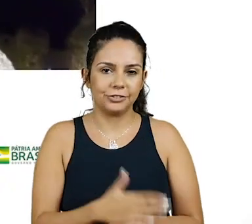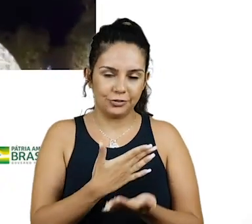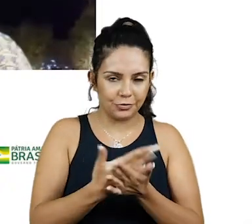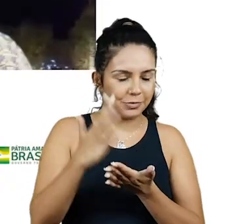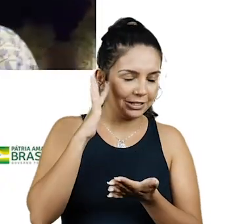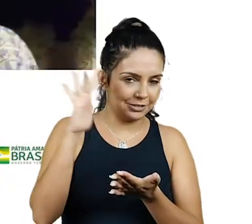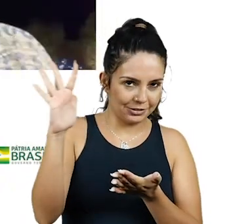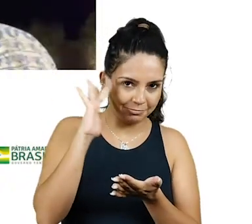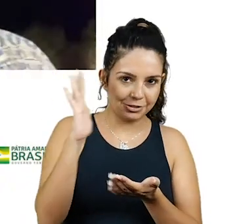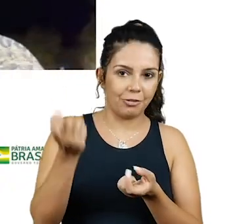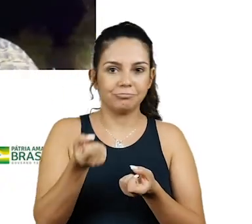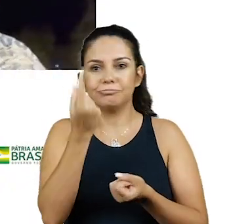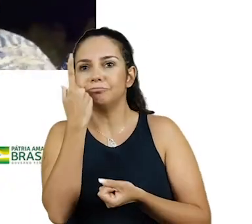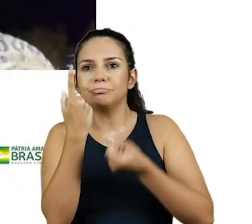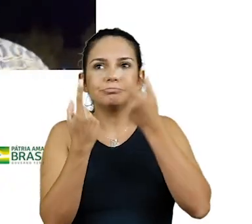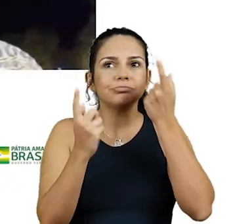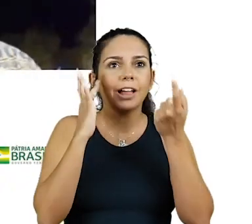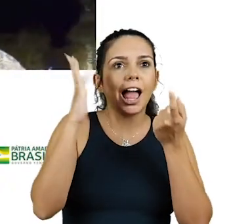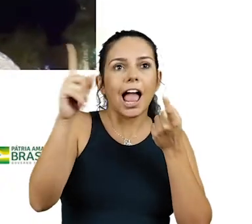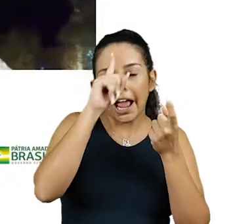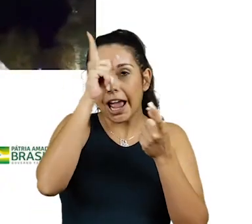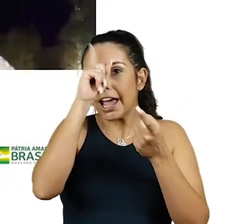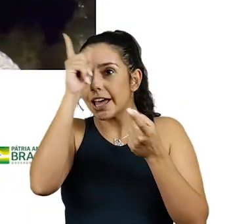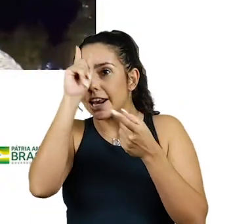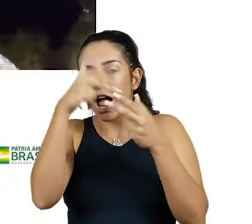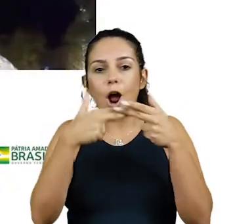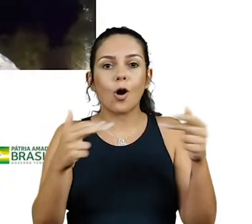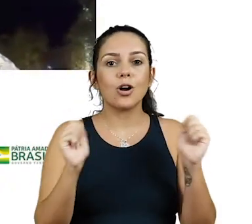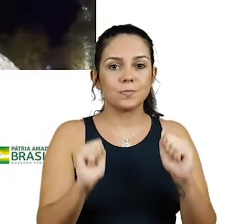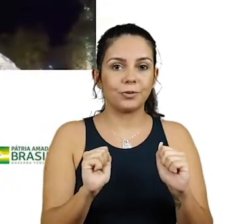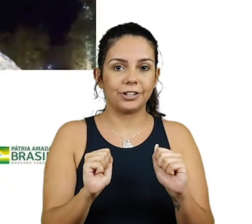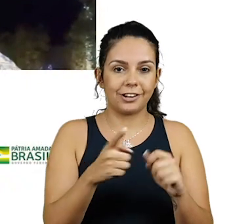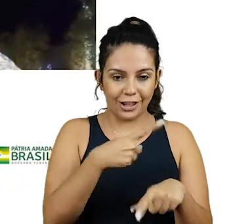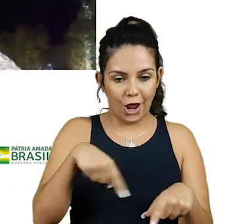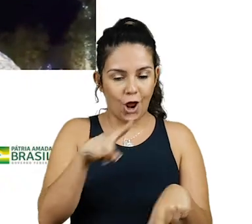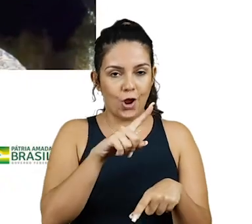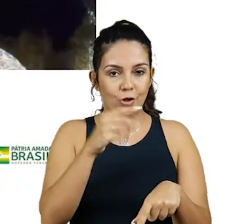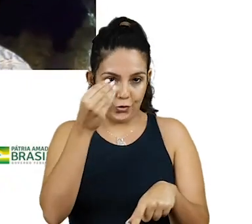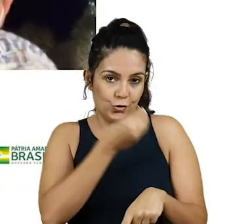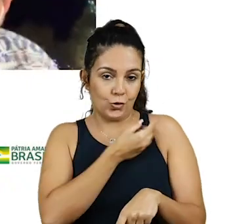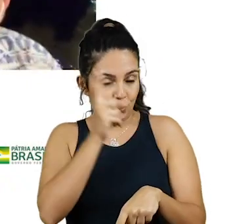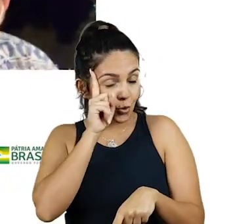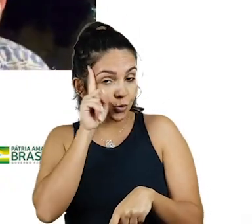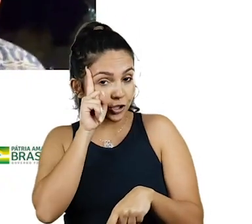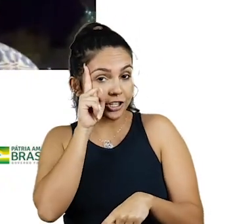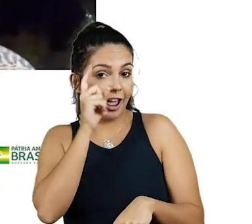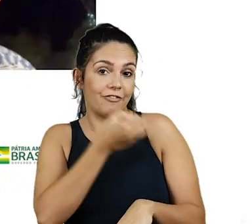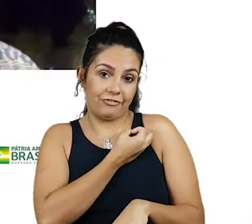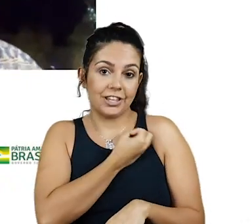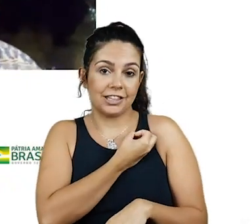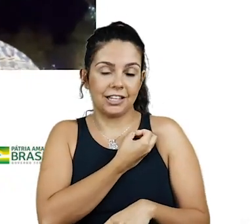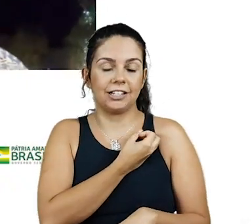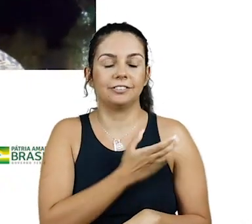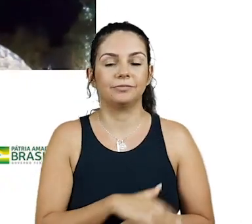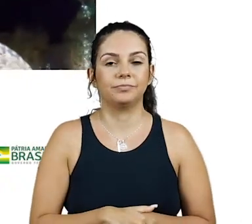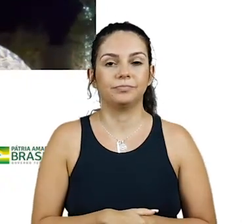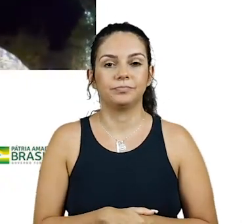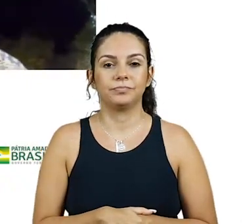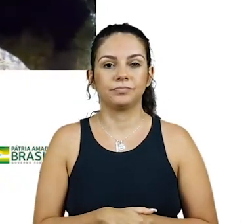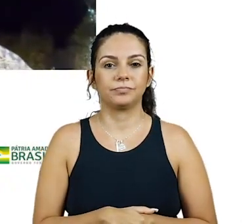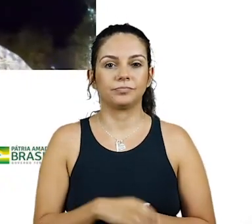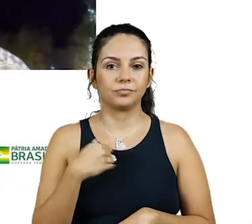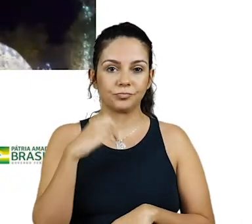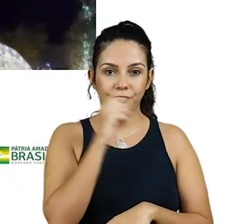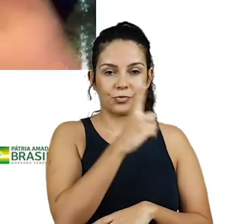a imaginar situações absurdas dentro desse cotidiano. E falando, inclusive, acho que esse eu te mandei, um